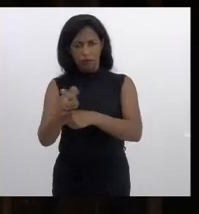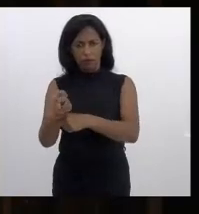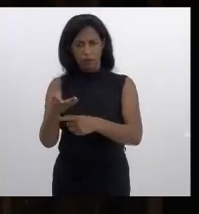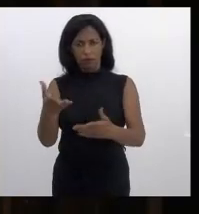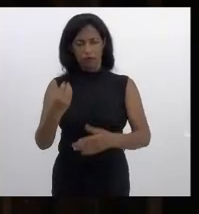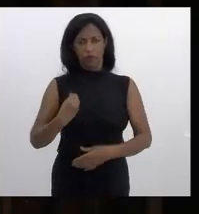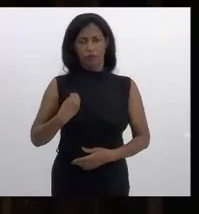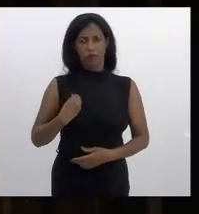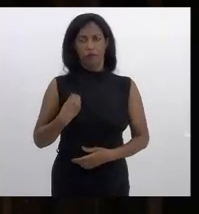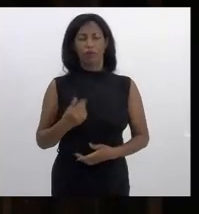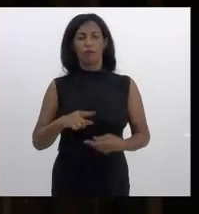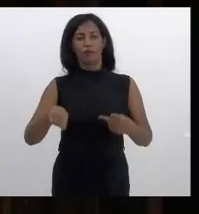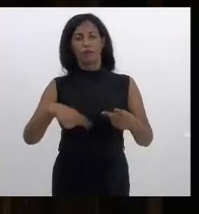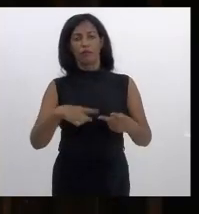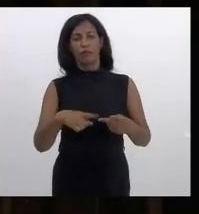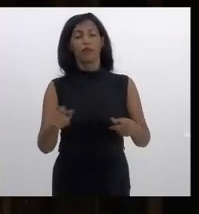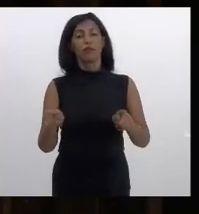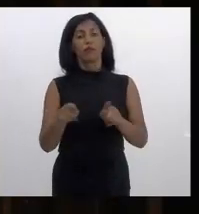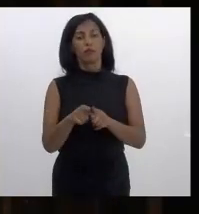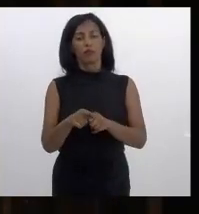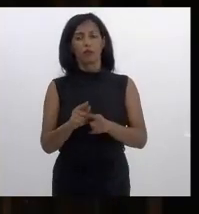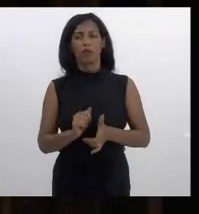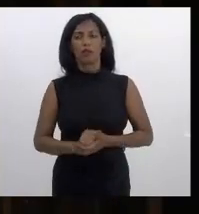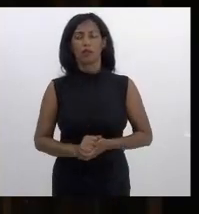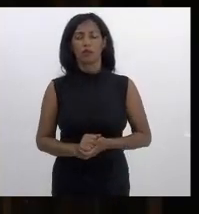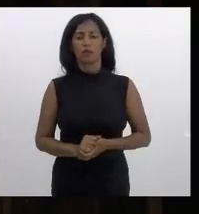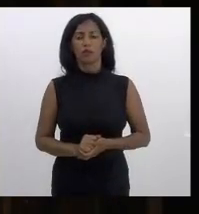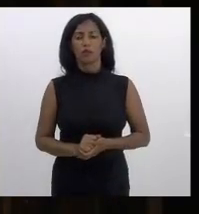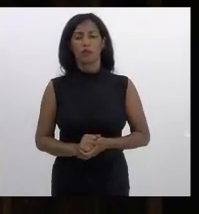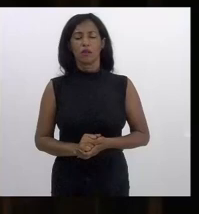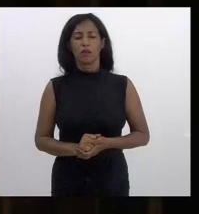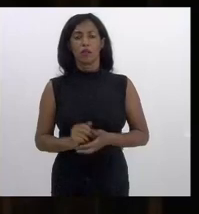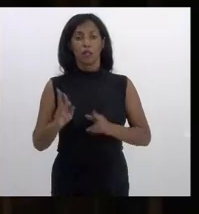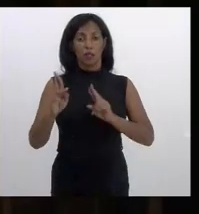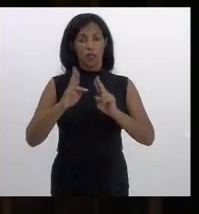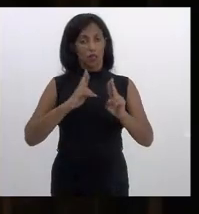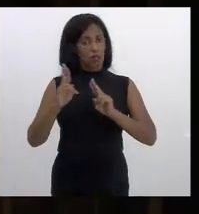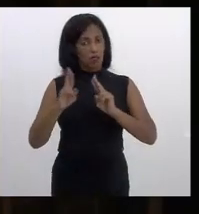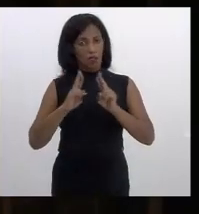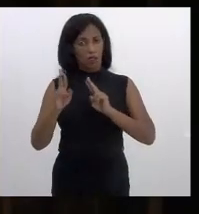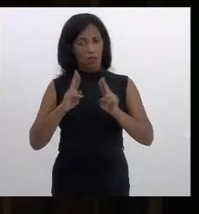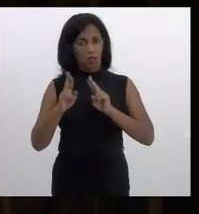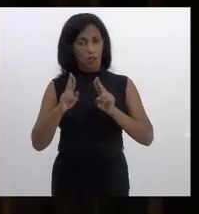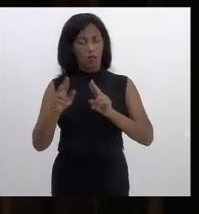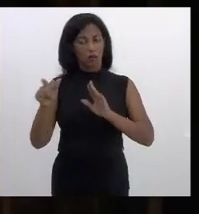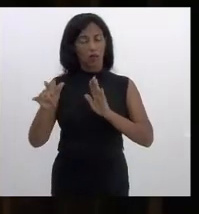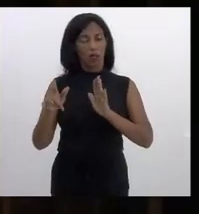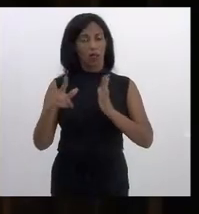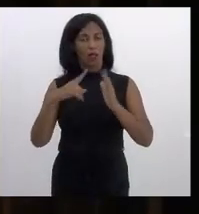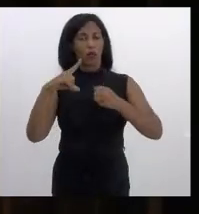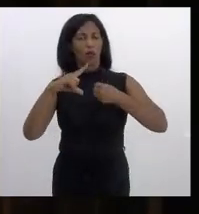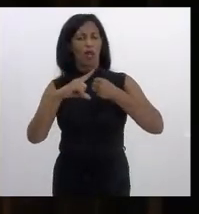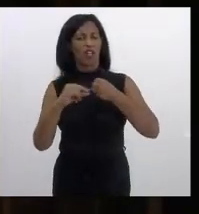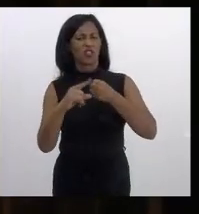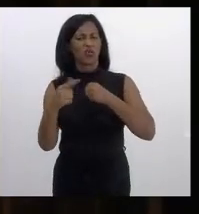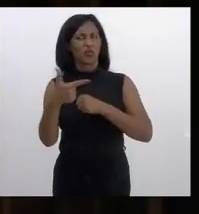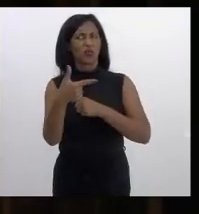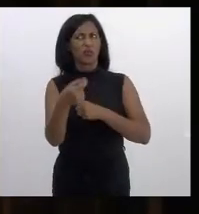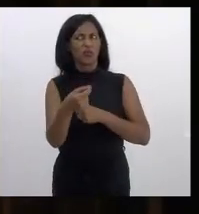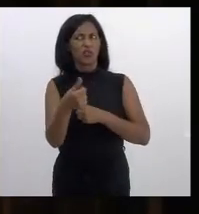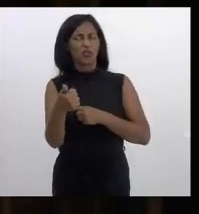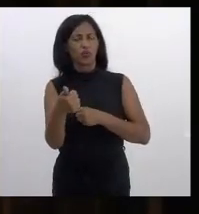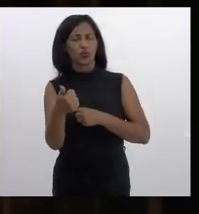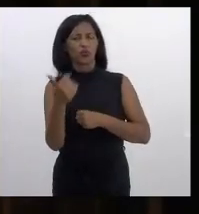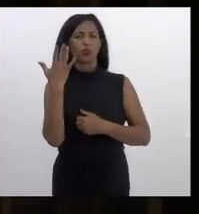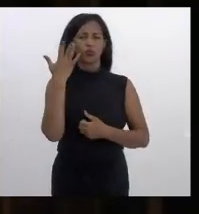ó a outra questão nos ponto a essa questão em relação tá lá no artigo 20 ou 21 na